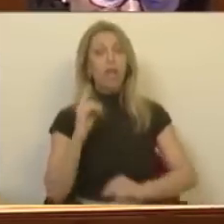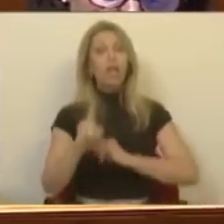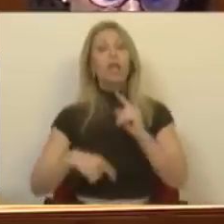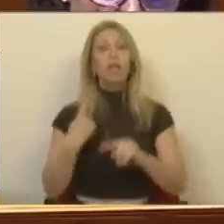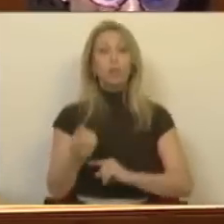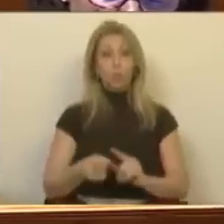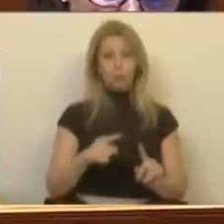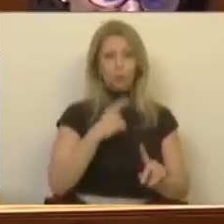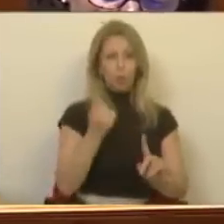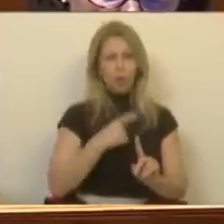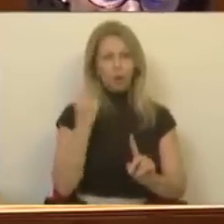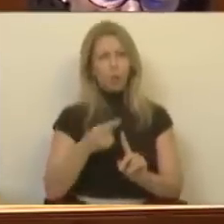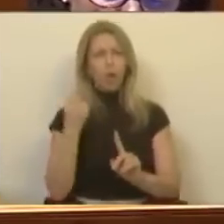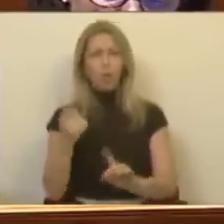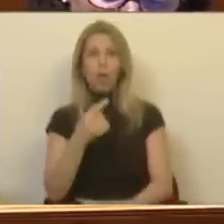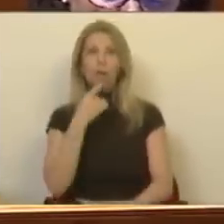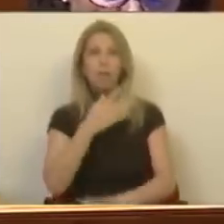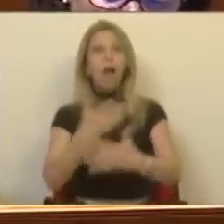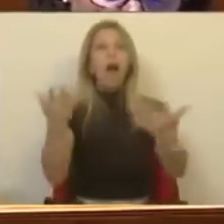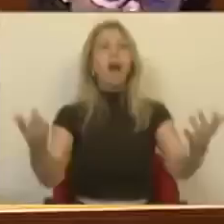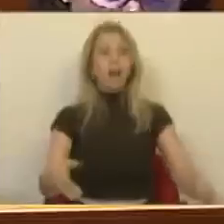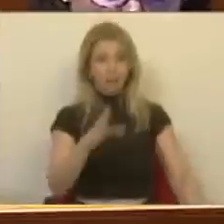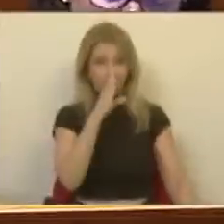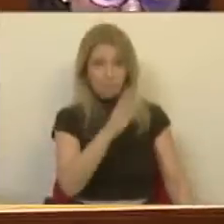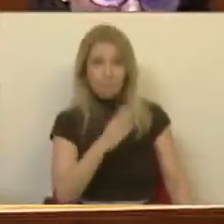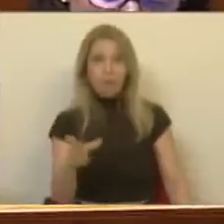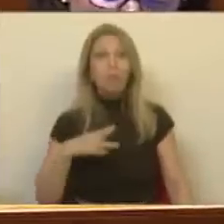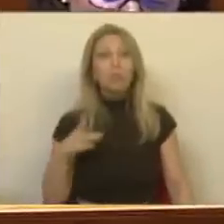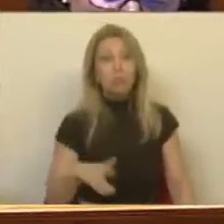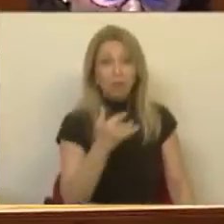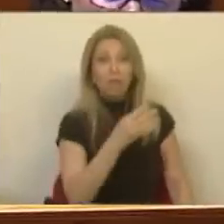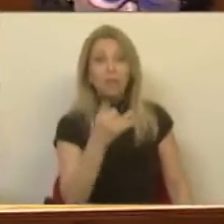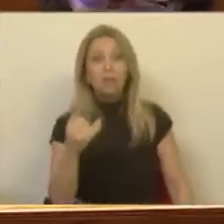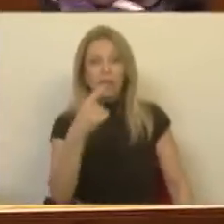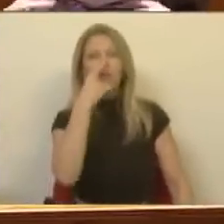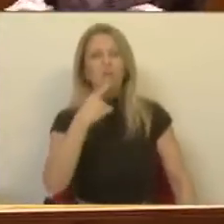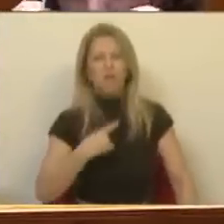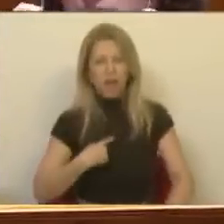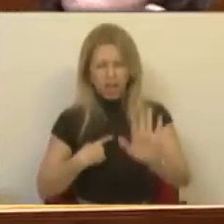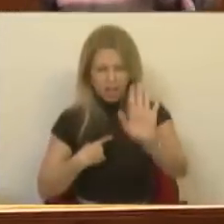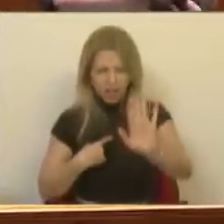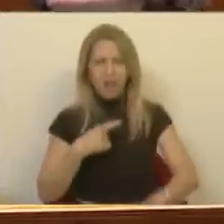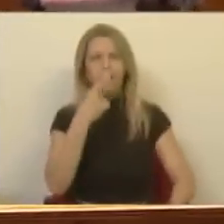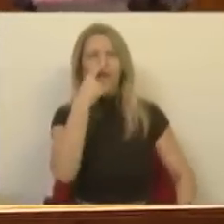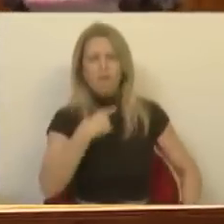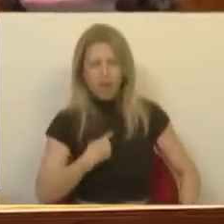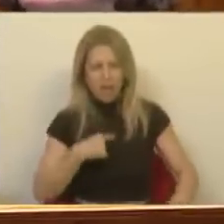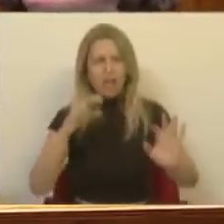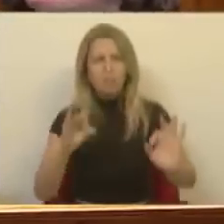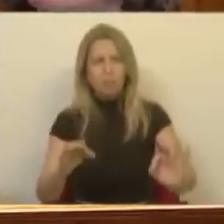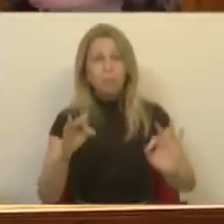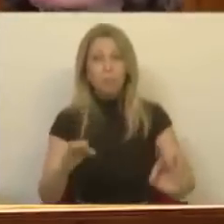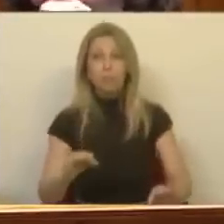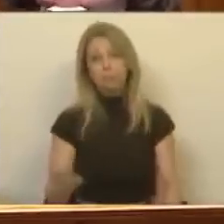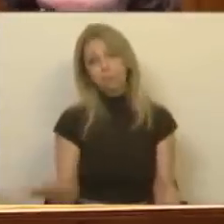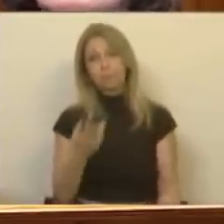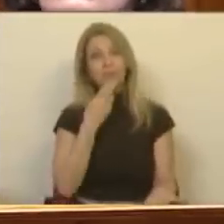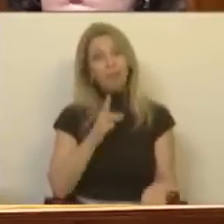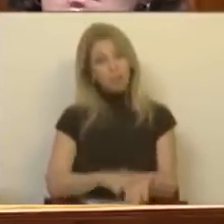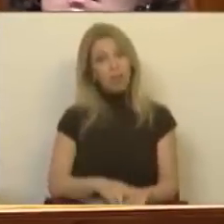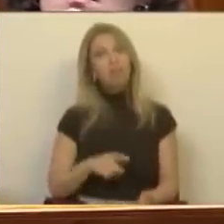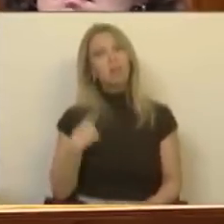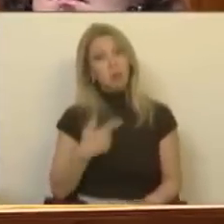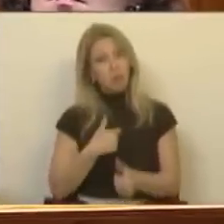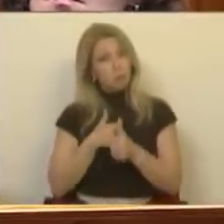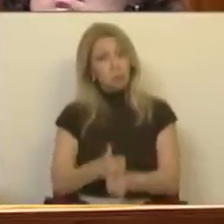não após ano vieram dizer vão falhar a do Portugal 2020 e a verdade é que fomos sempre compreende a execução do